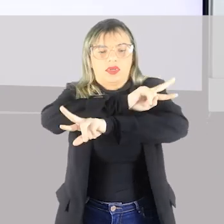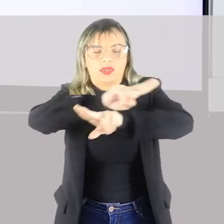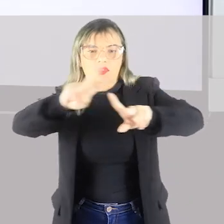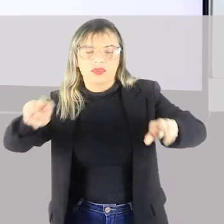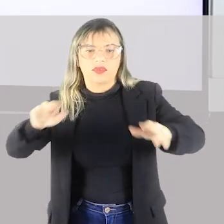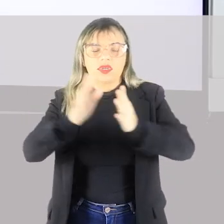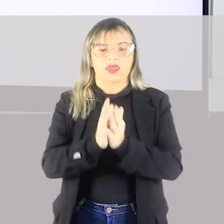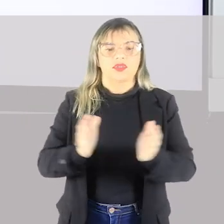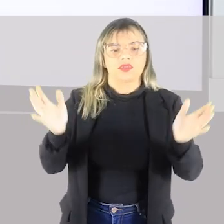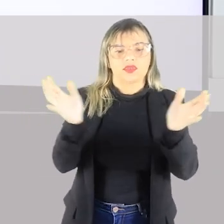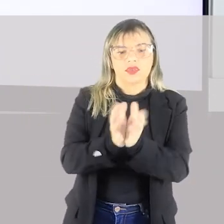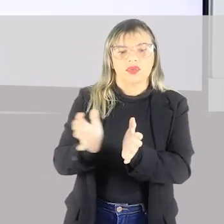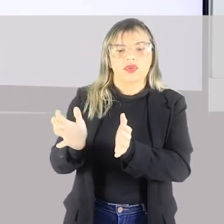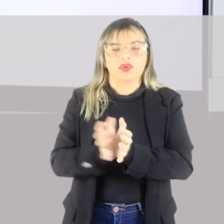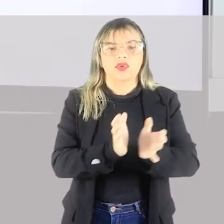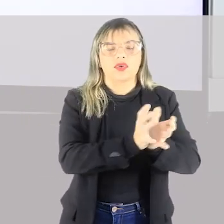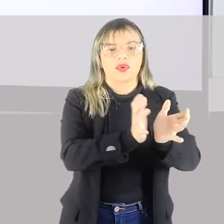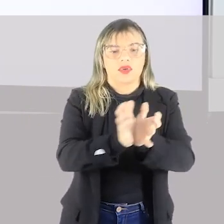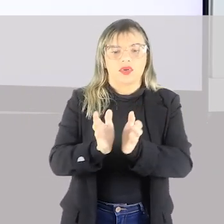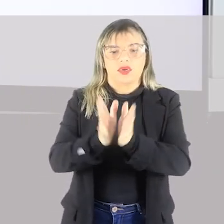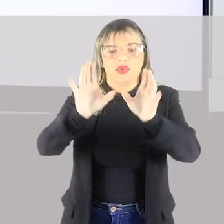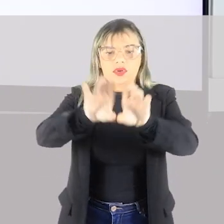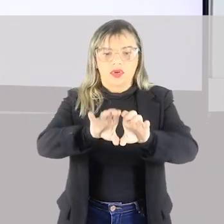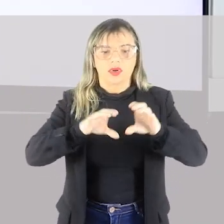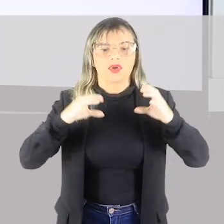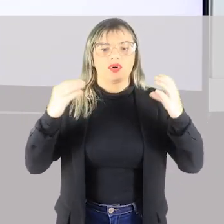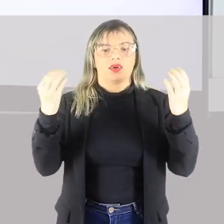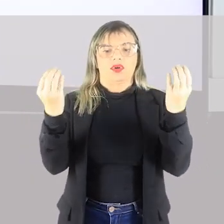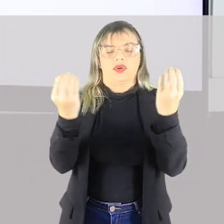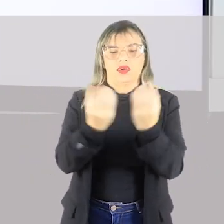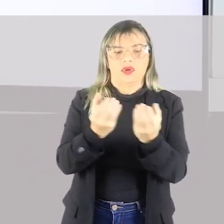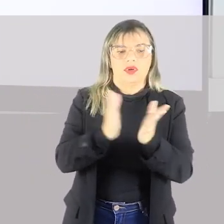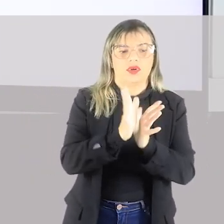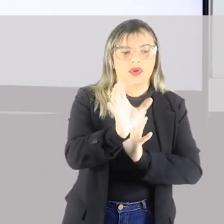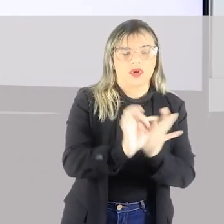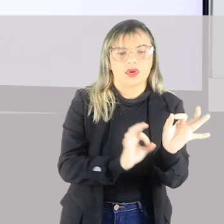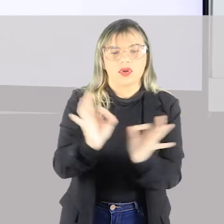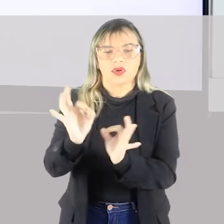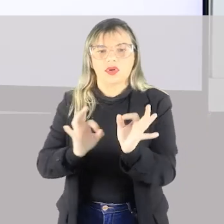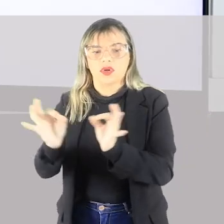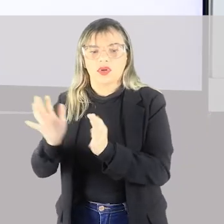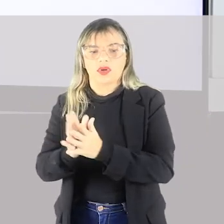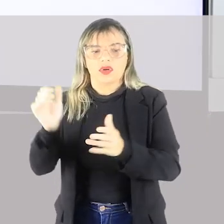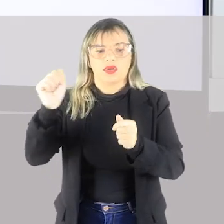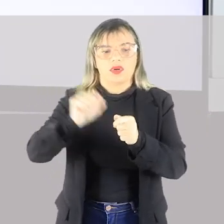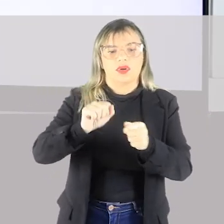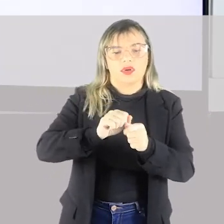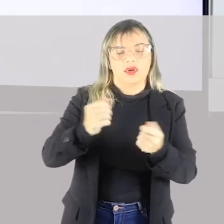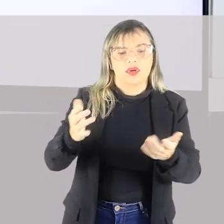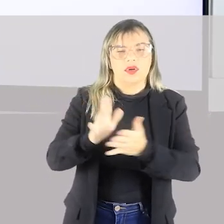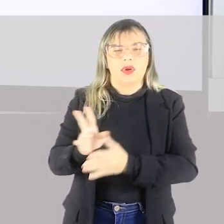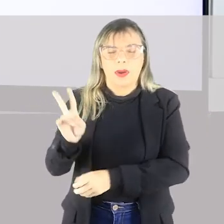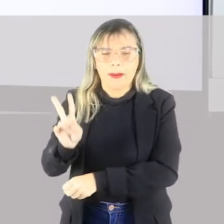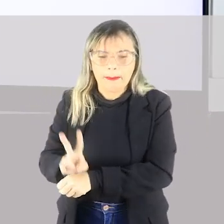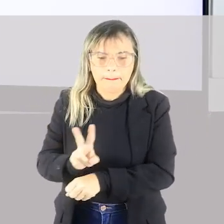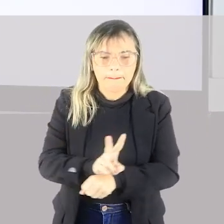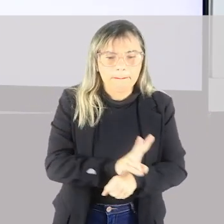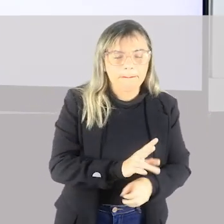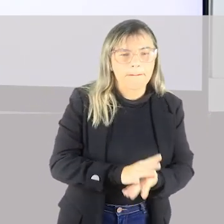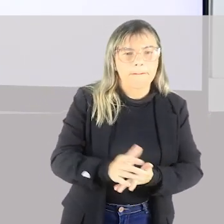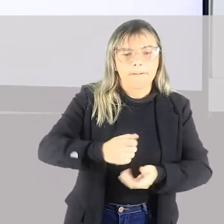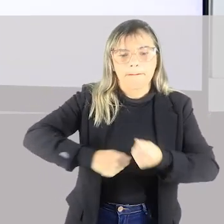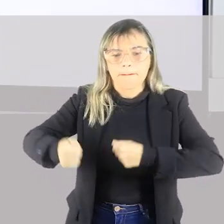dos mais diversos setores da comunidade, na elaboração, realização e também